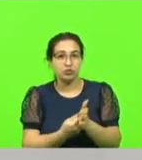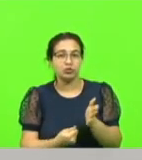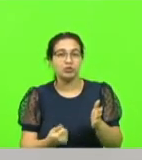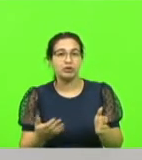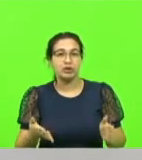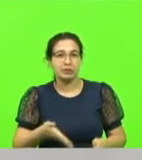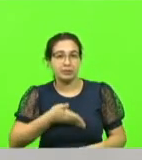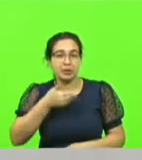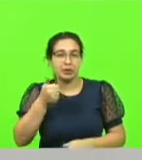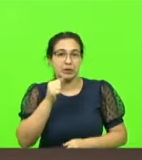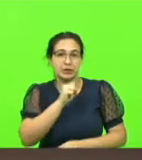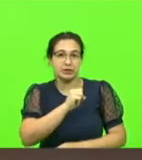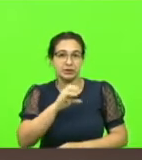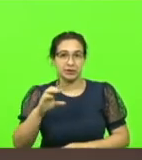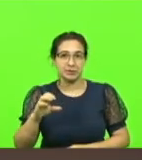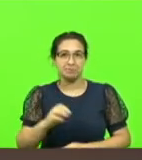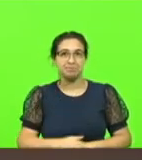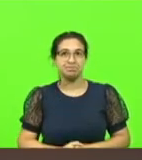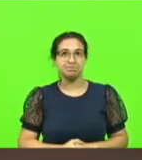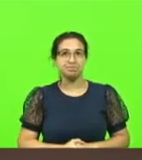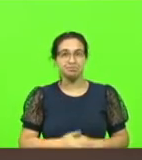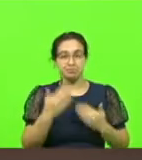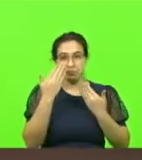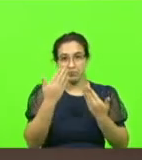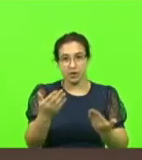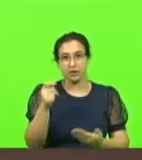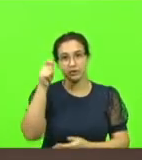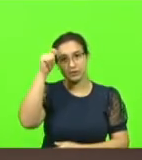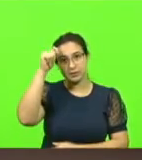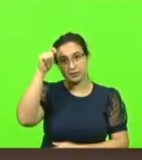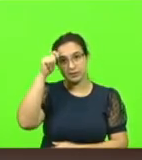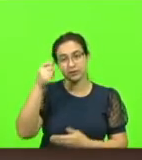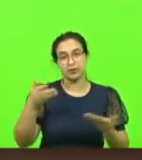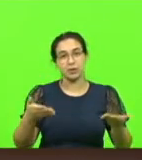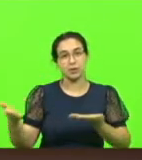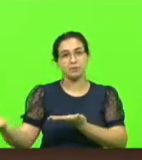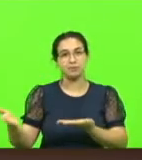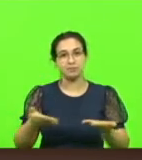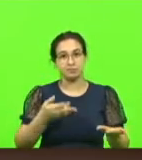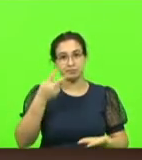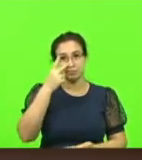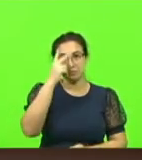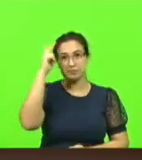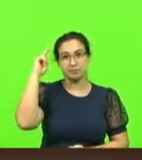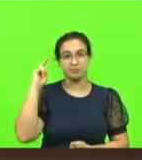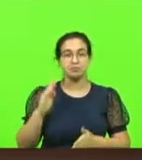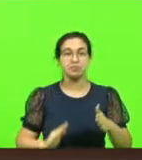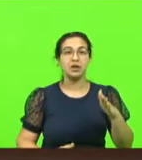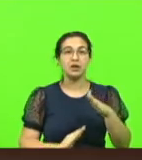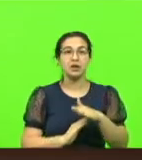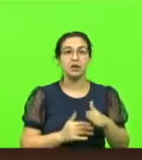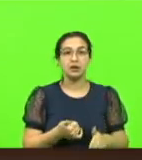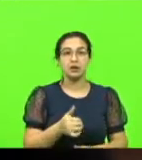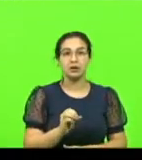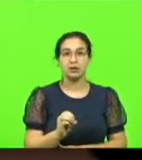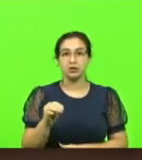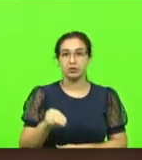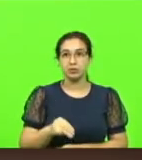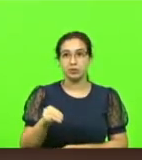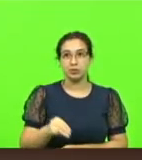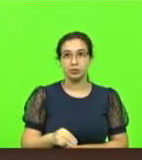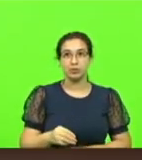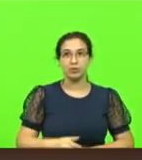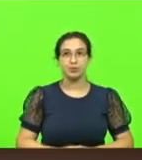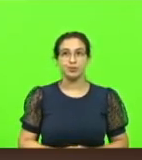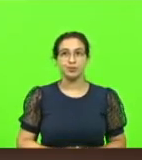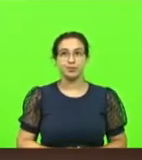presidente. Obrigado, deputado Adrianinho. Com a palavra, deputado Vicente Caropreso, por um tempo de até 10 minutos. Deputado Vicente